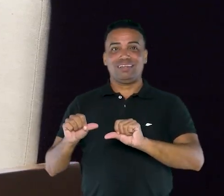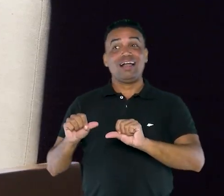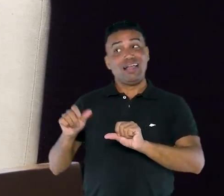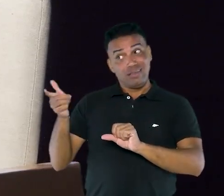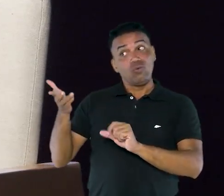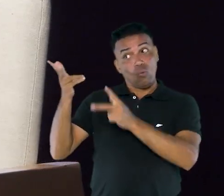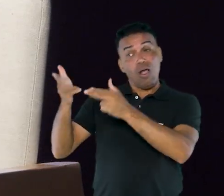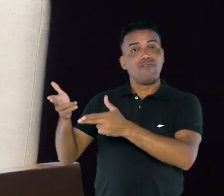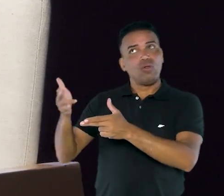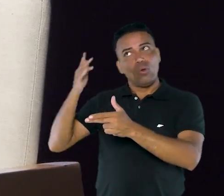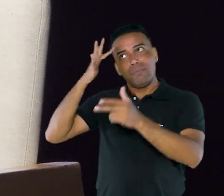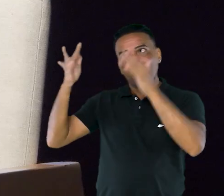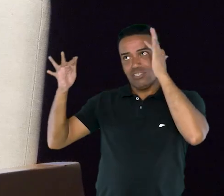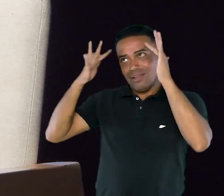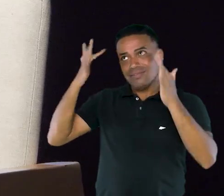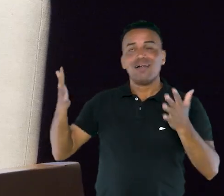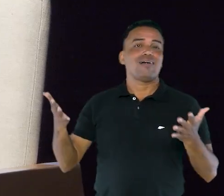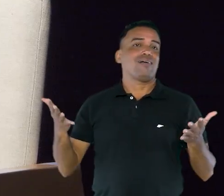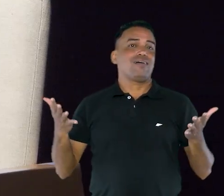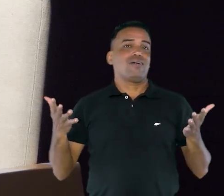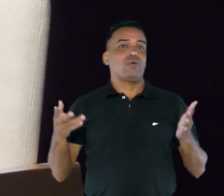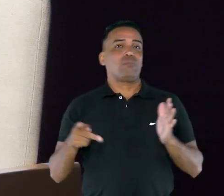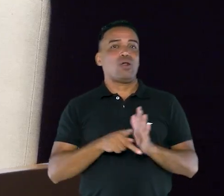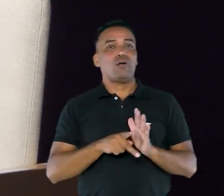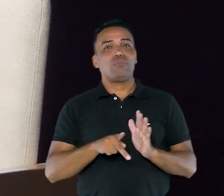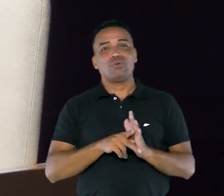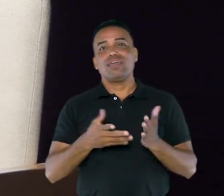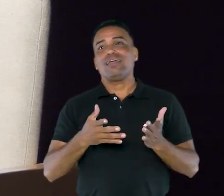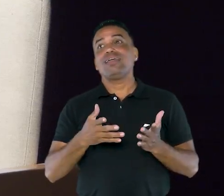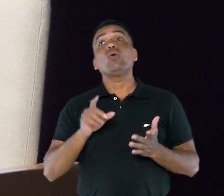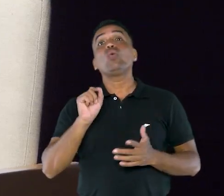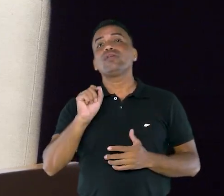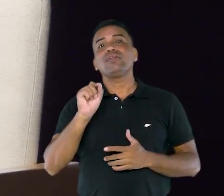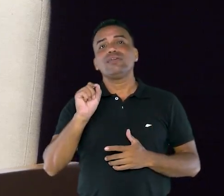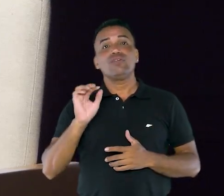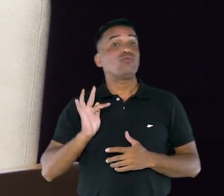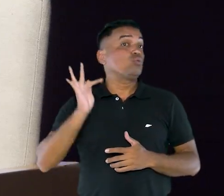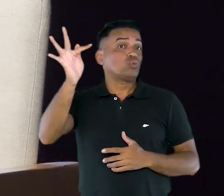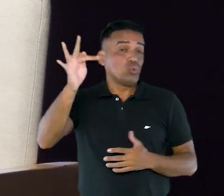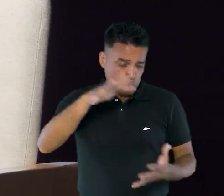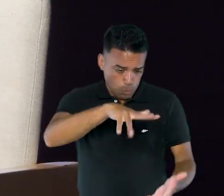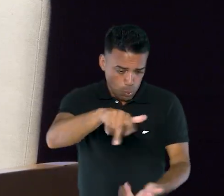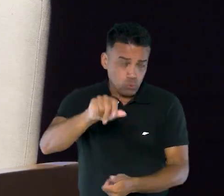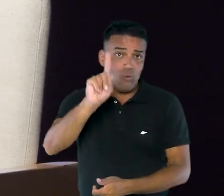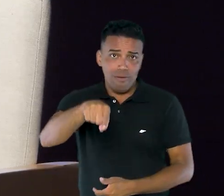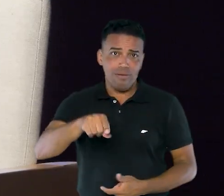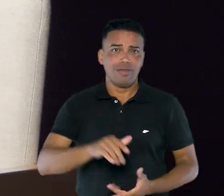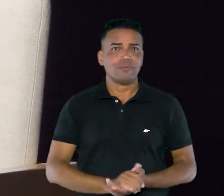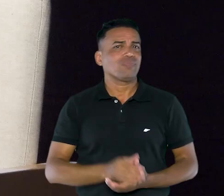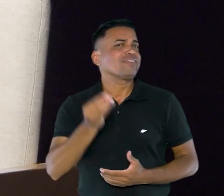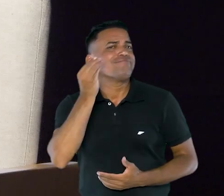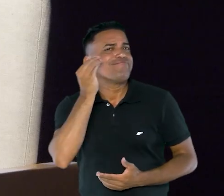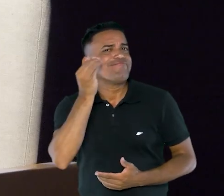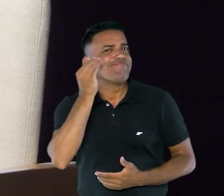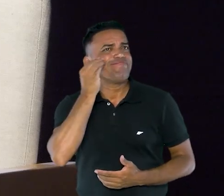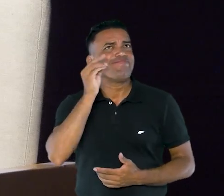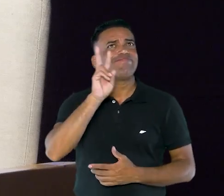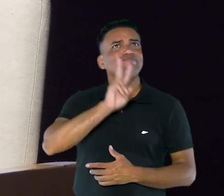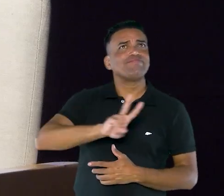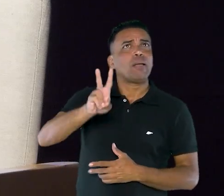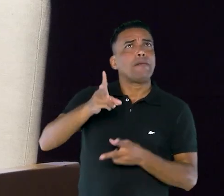vem tudo que ela falou, da imaginação, da queda do céu, de o que vai ser o mundo no futuro, dessa tentativa